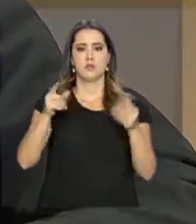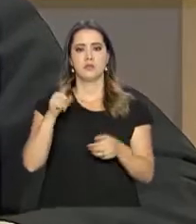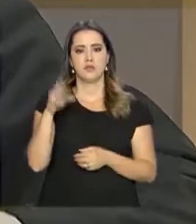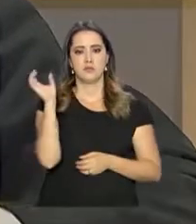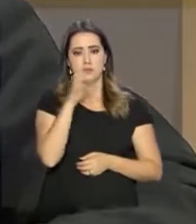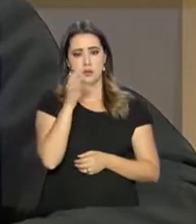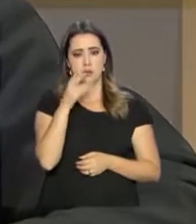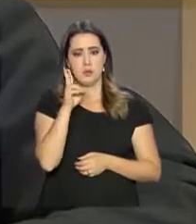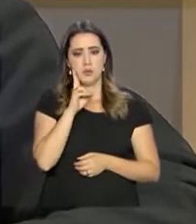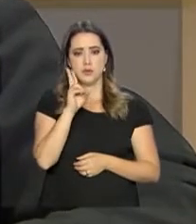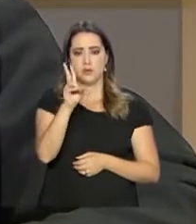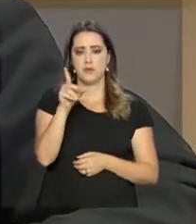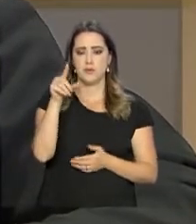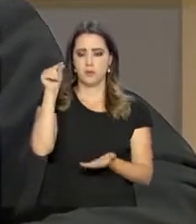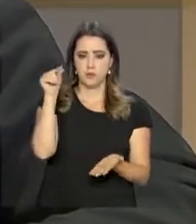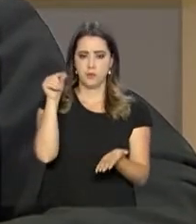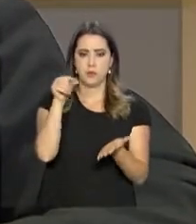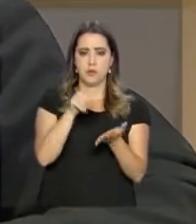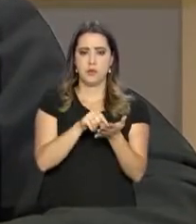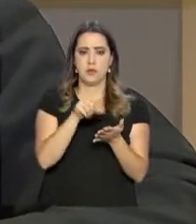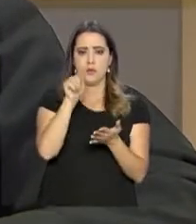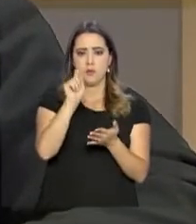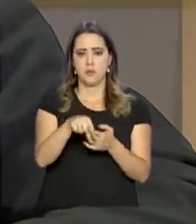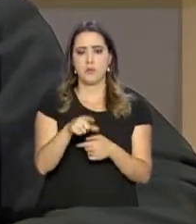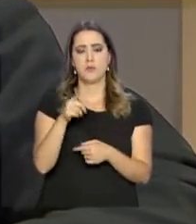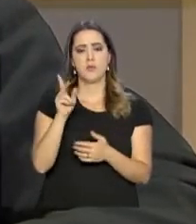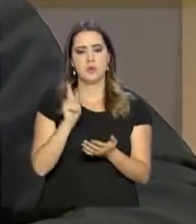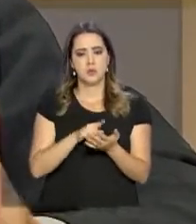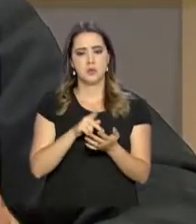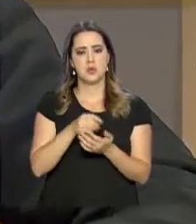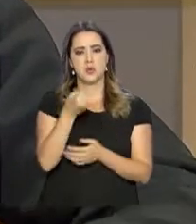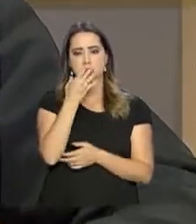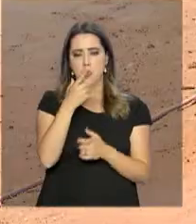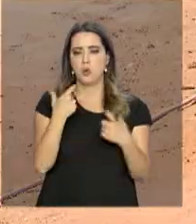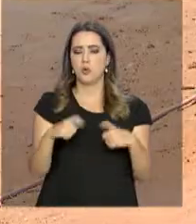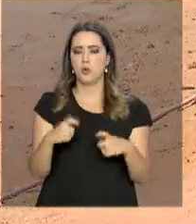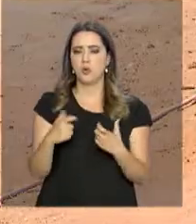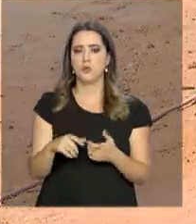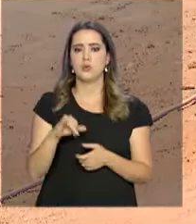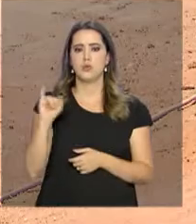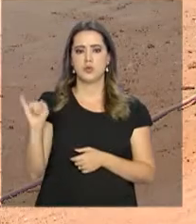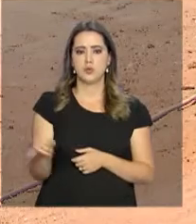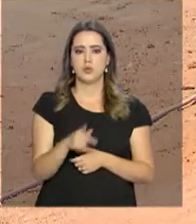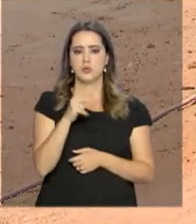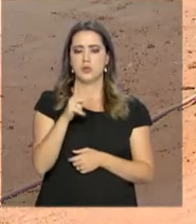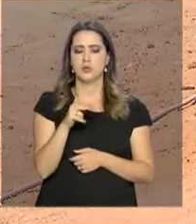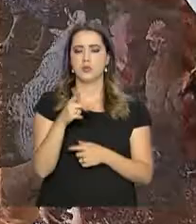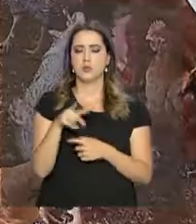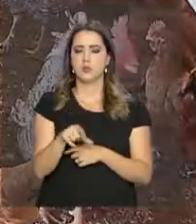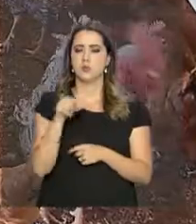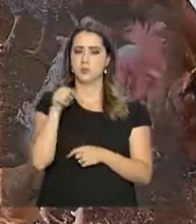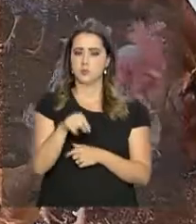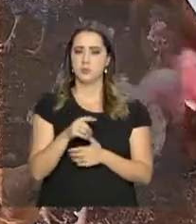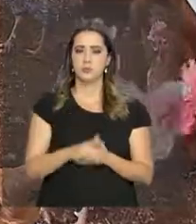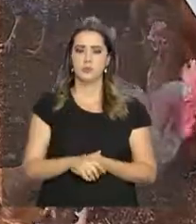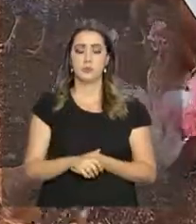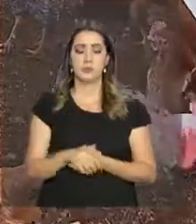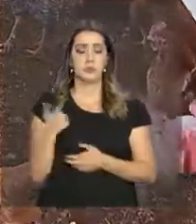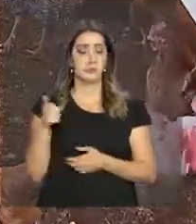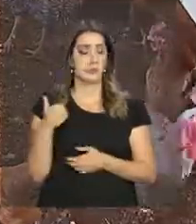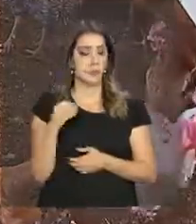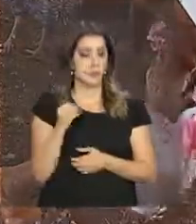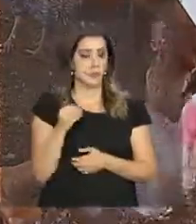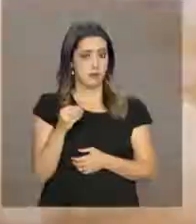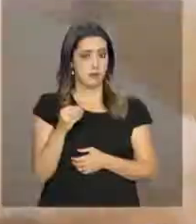olhando o mapa brasília realmente é muito bem localizado por isso juscelino escolheu aqui pra multar total esta é a décima edição